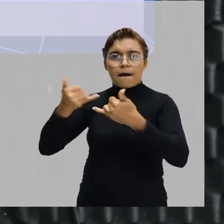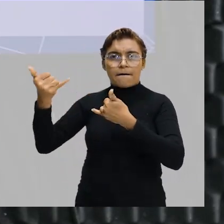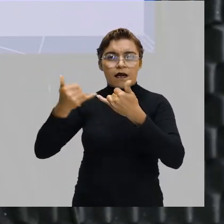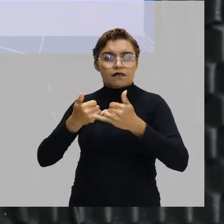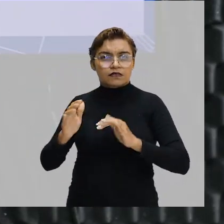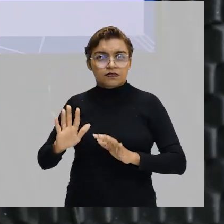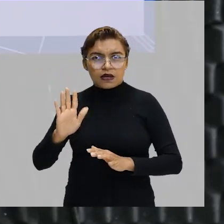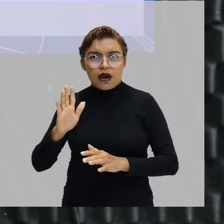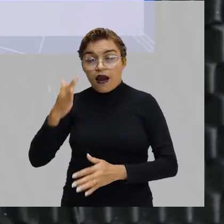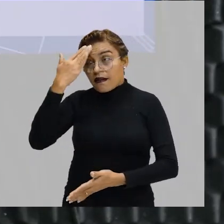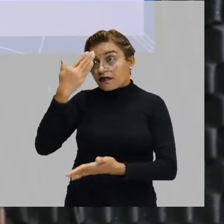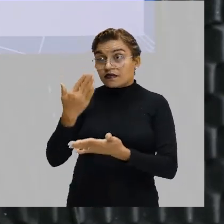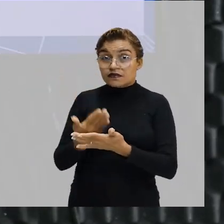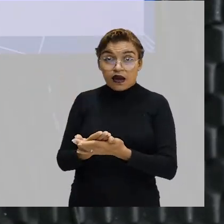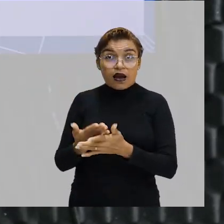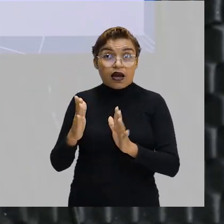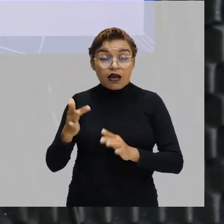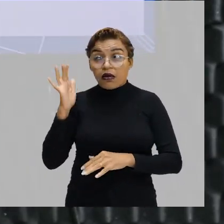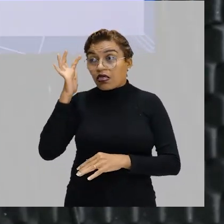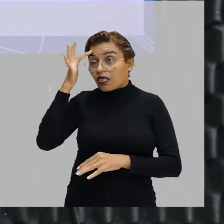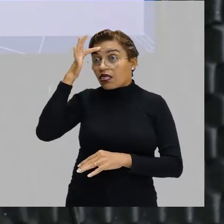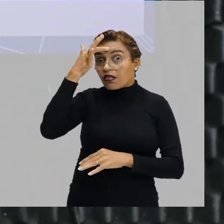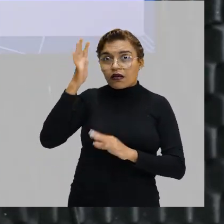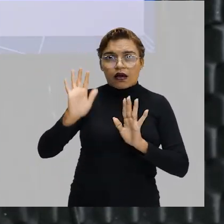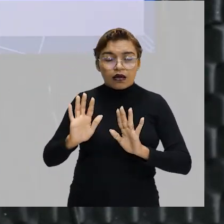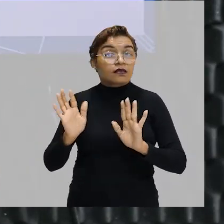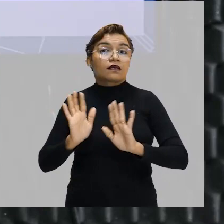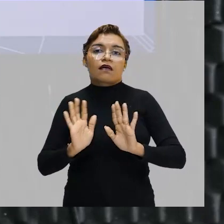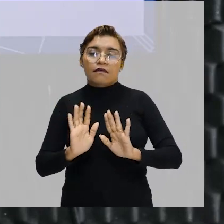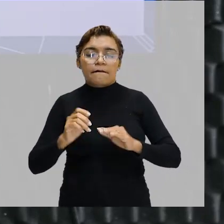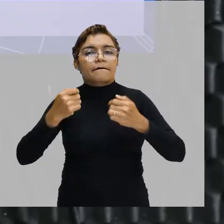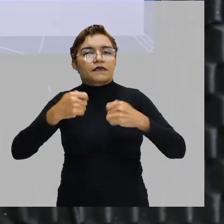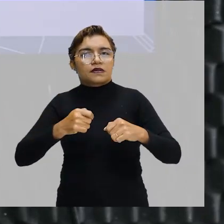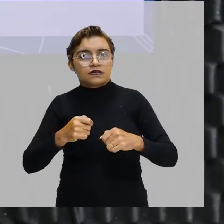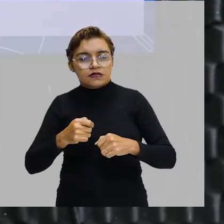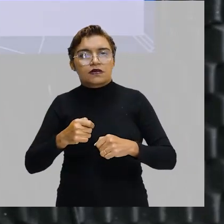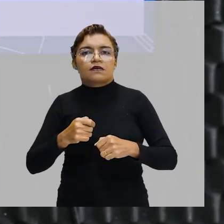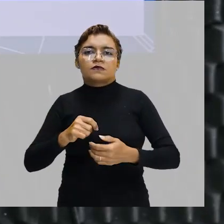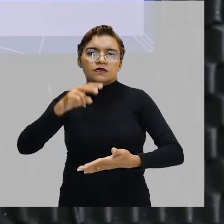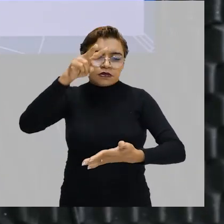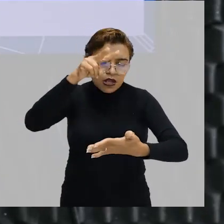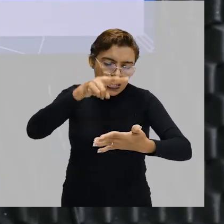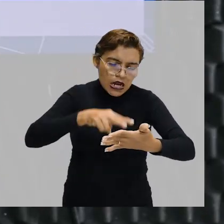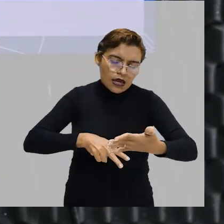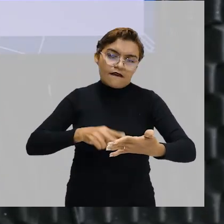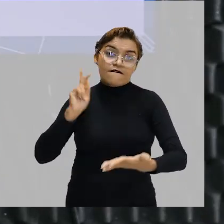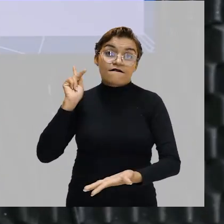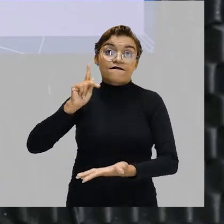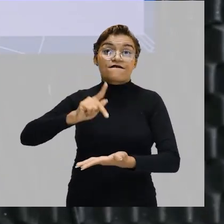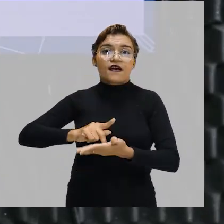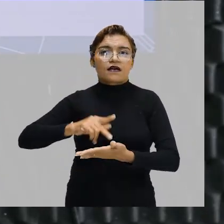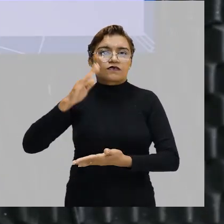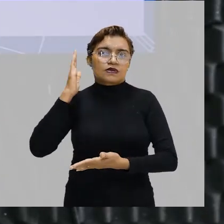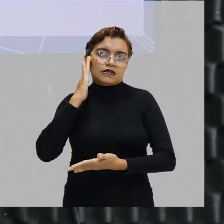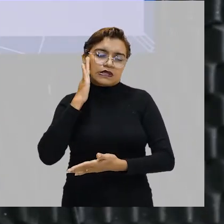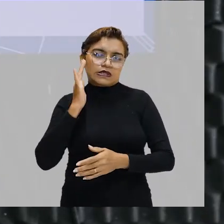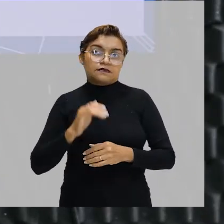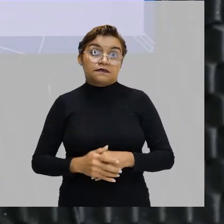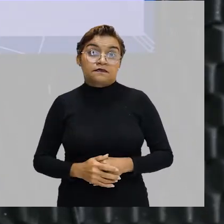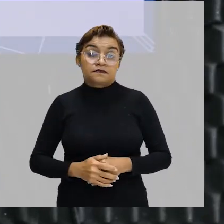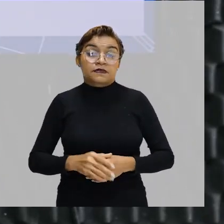né, para analisar, para interpretar fatos. Saber que trechos